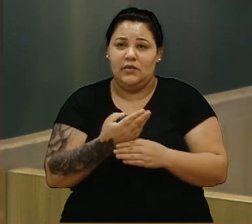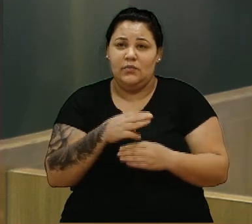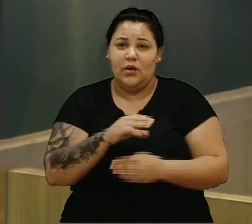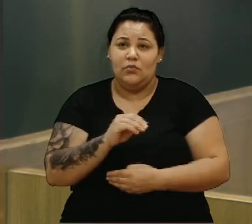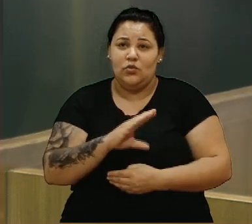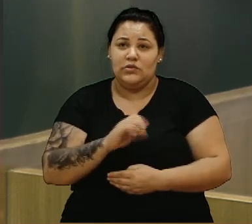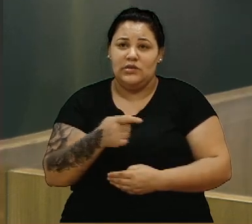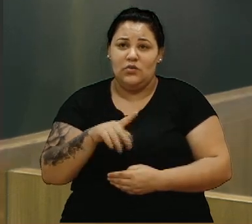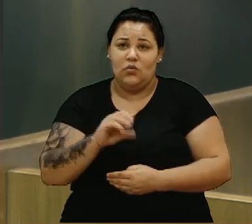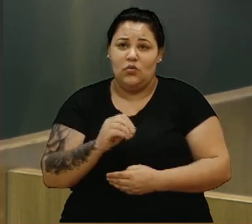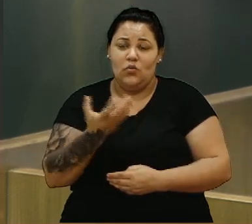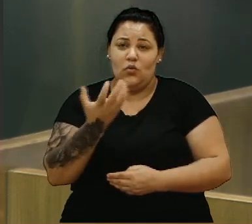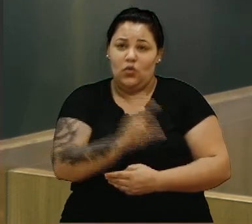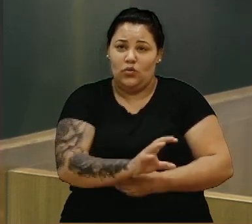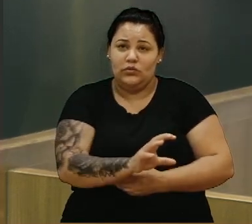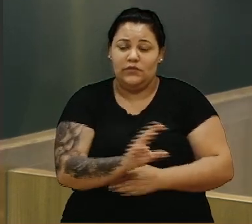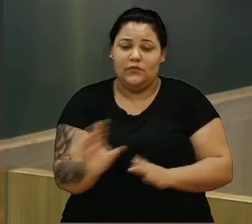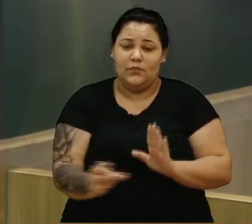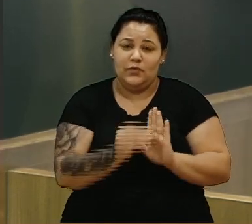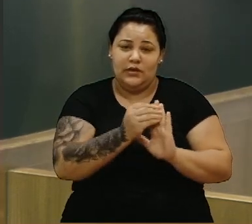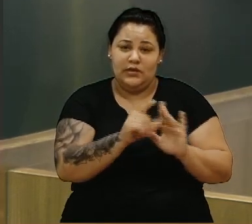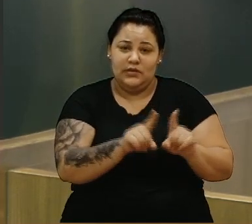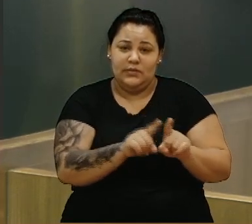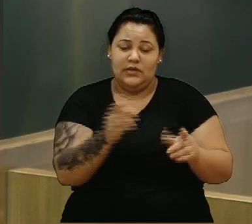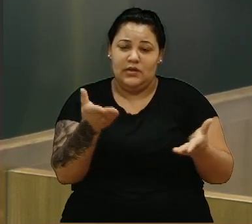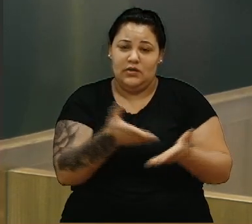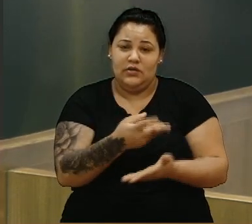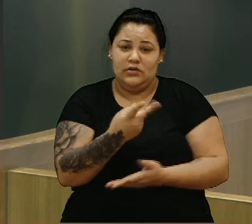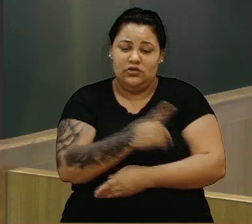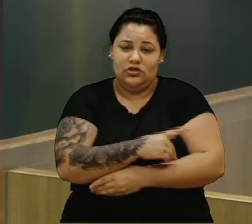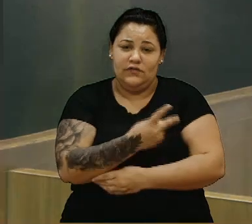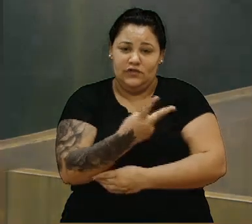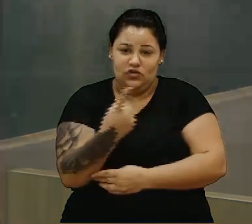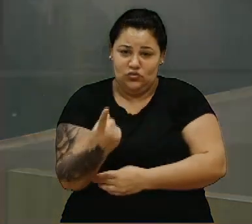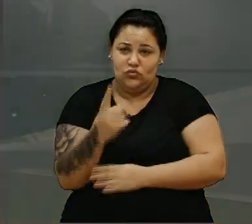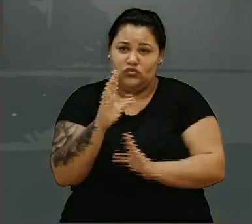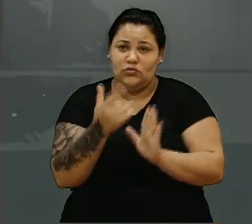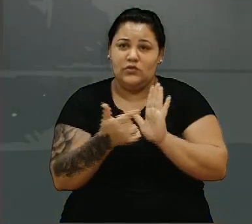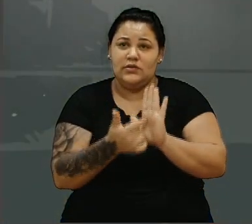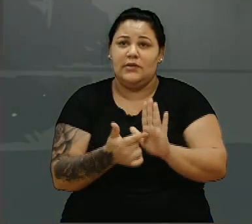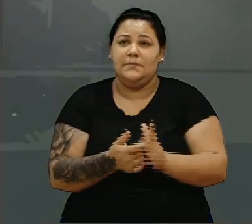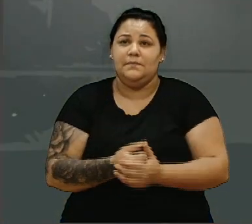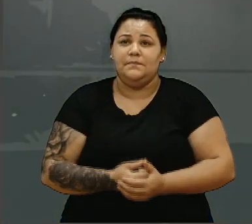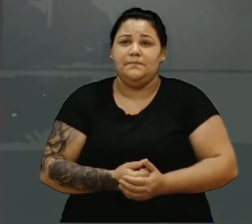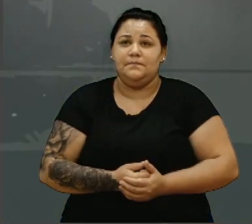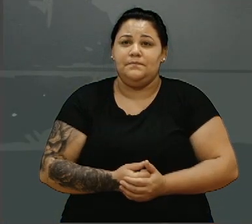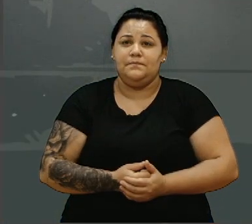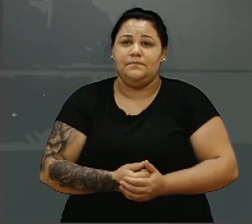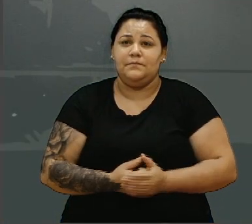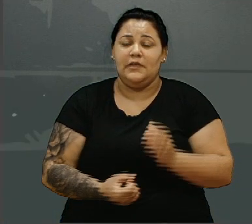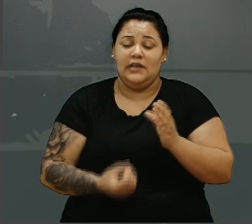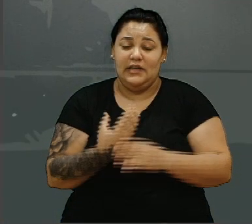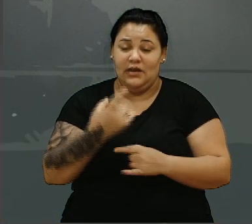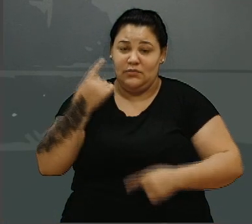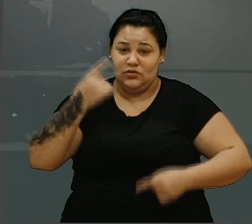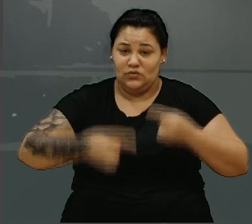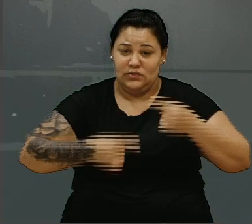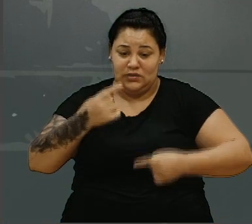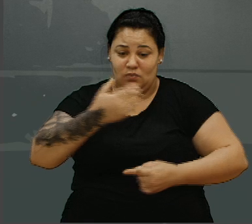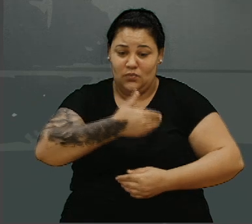recentemente publicado, né? Foi publicado agora dia 21, como eu já mostrei aqui. Promover um debate público